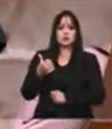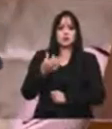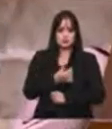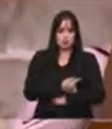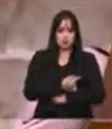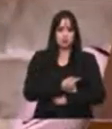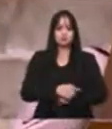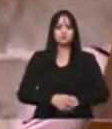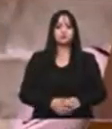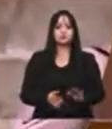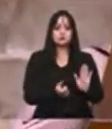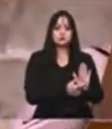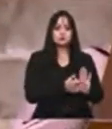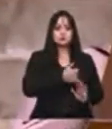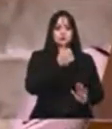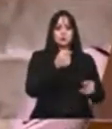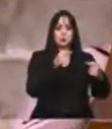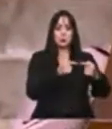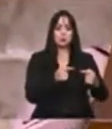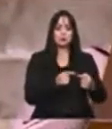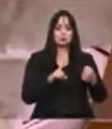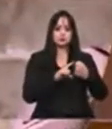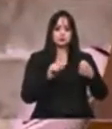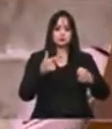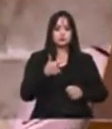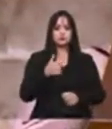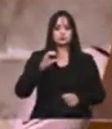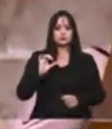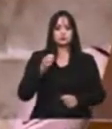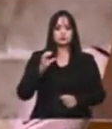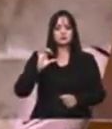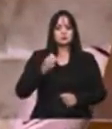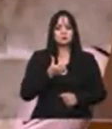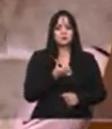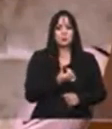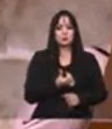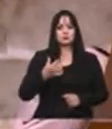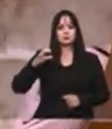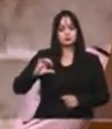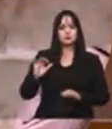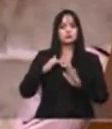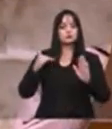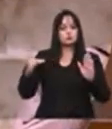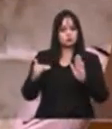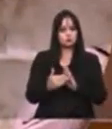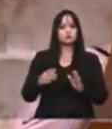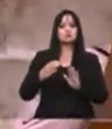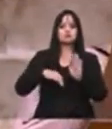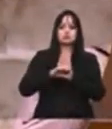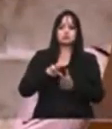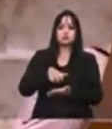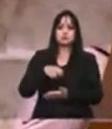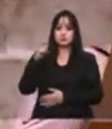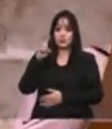317, parágrafo 1º, combinado com os artigos 29 e 69, todos do Código Penal, por 5 vezes. O